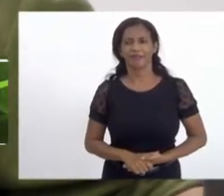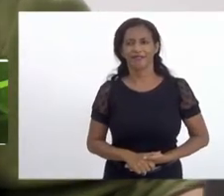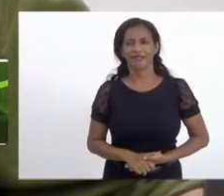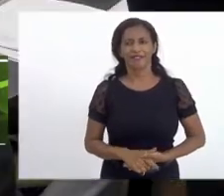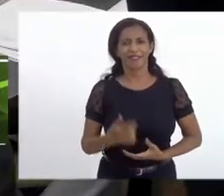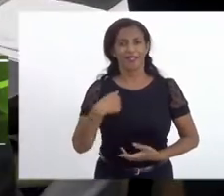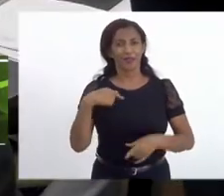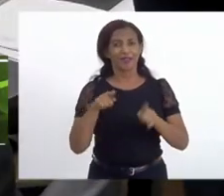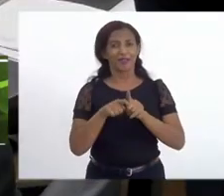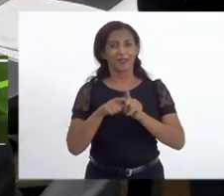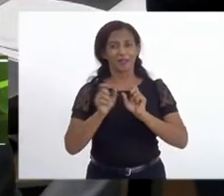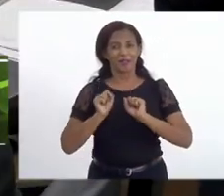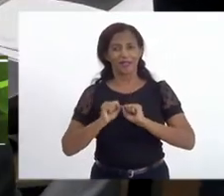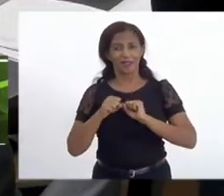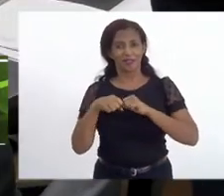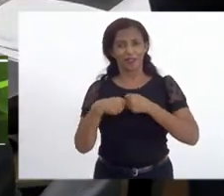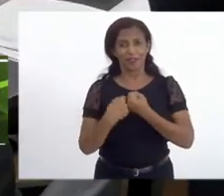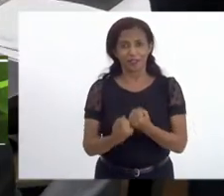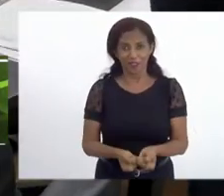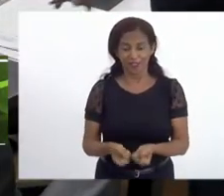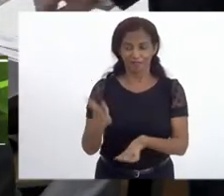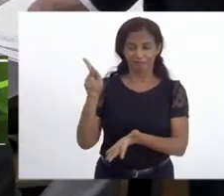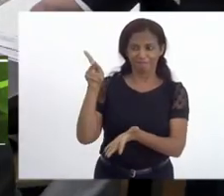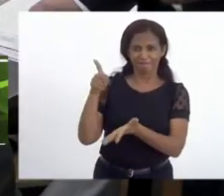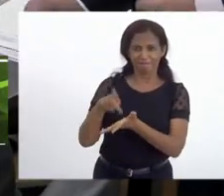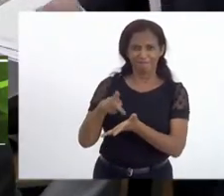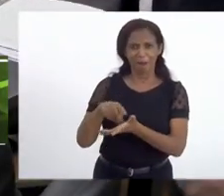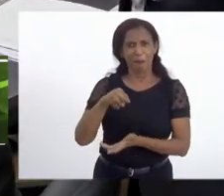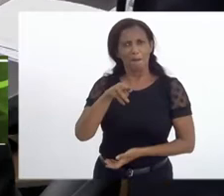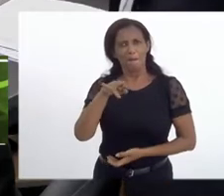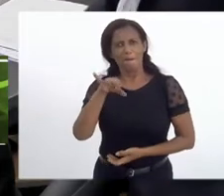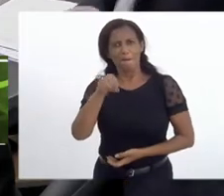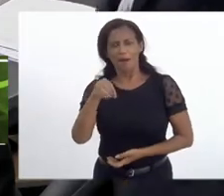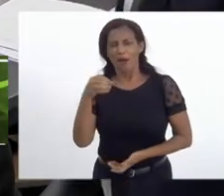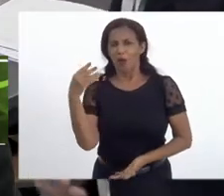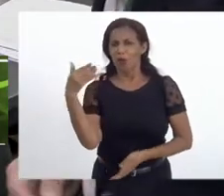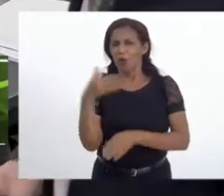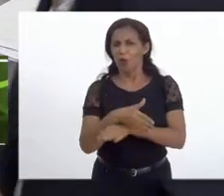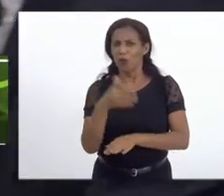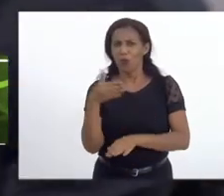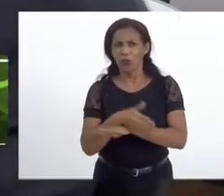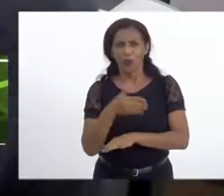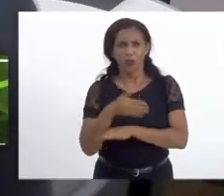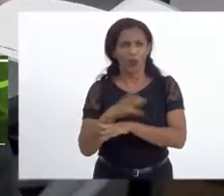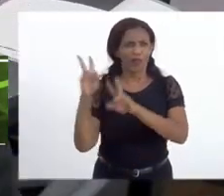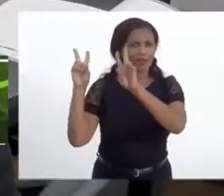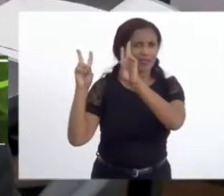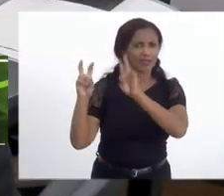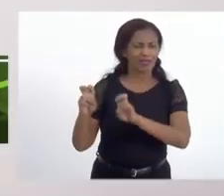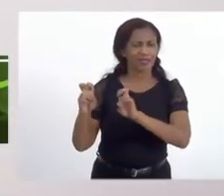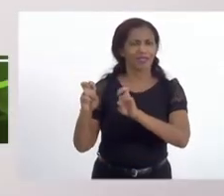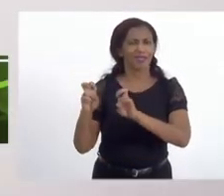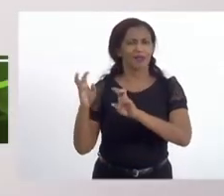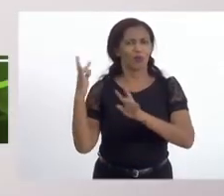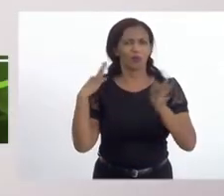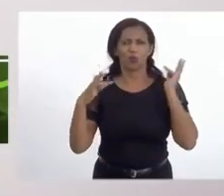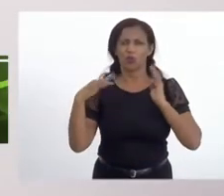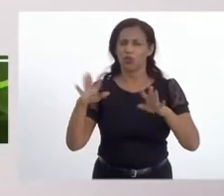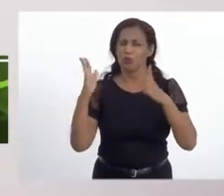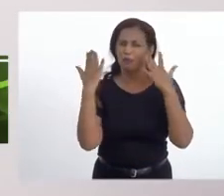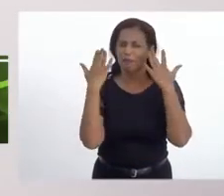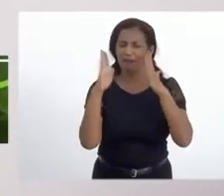agradecimento, presidente. De fato, o Marco é muito presente em todos os temas aí envolvendo o turismo. Parabéns.